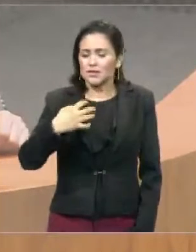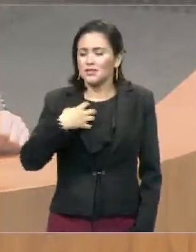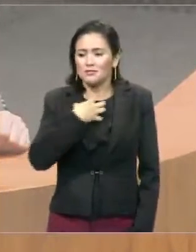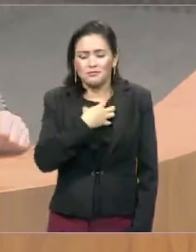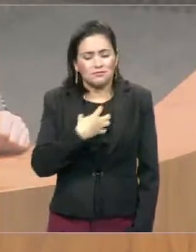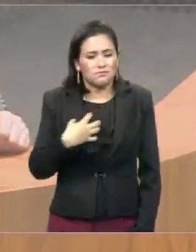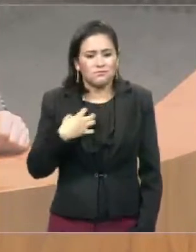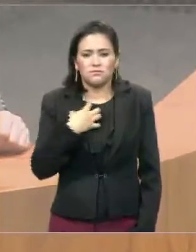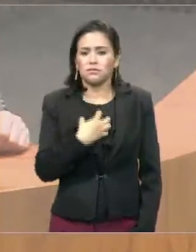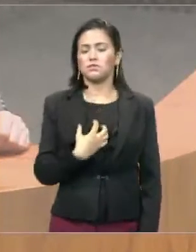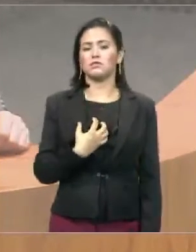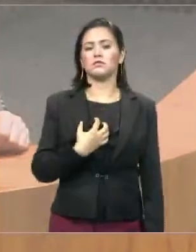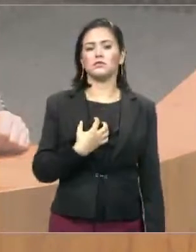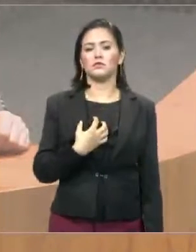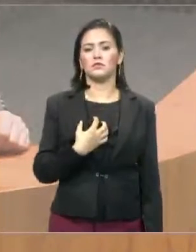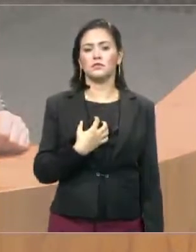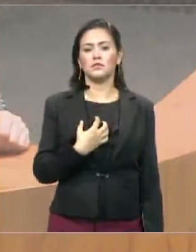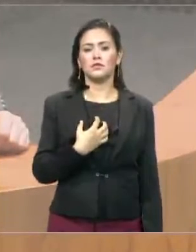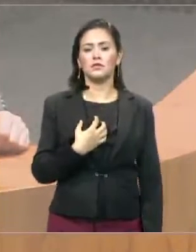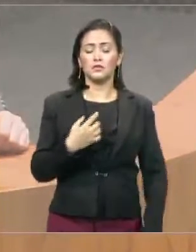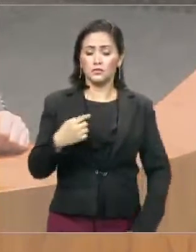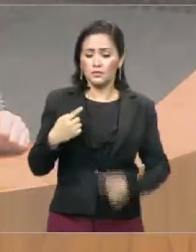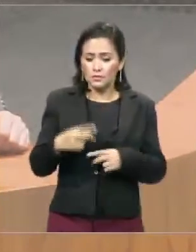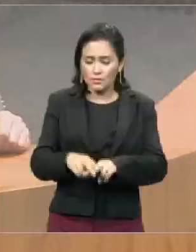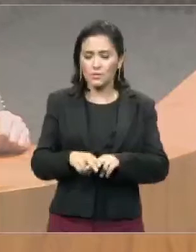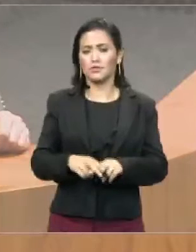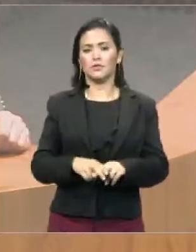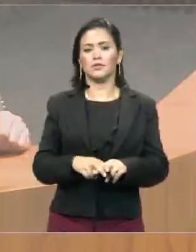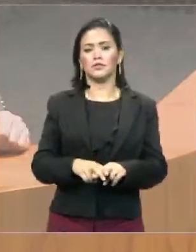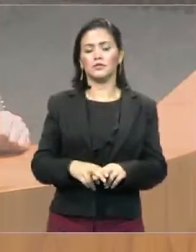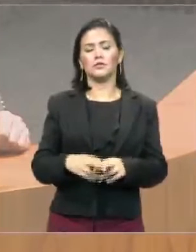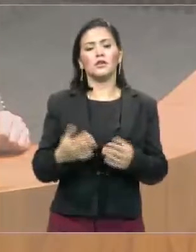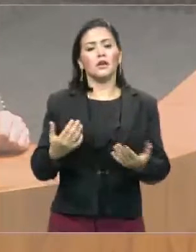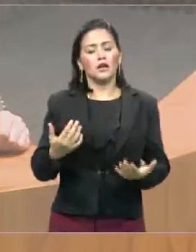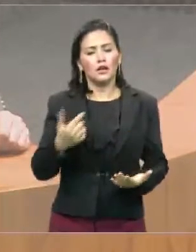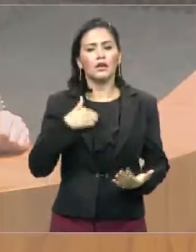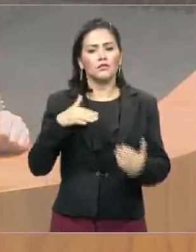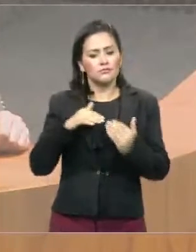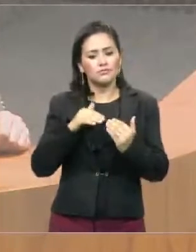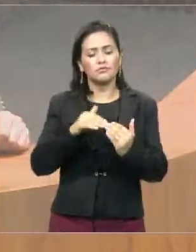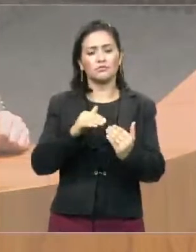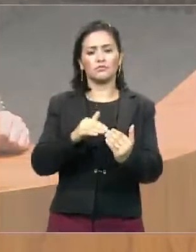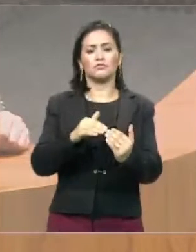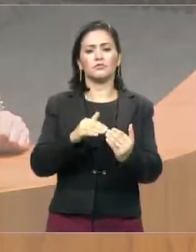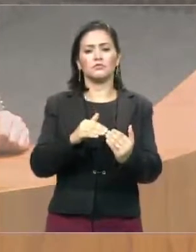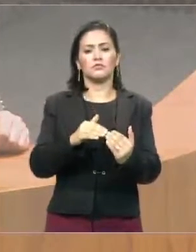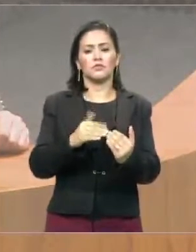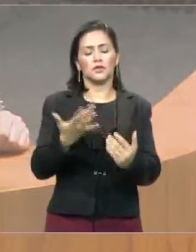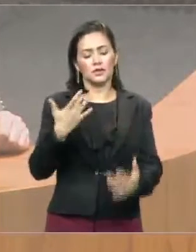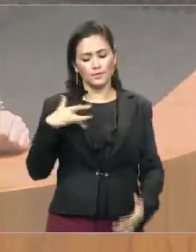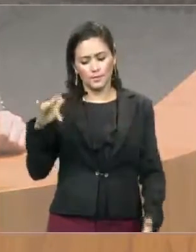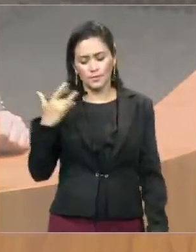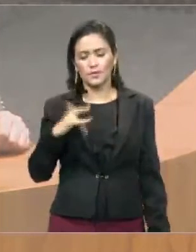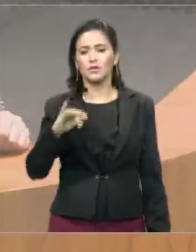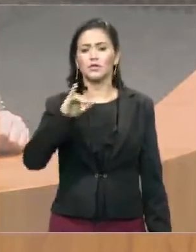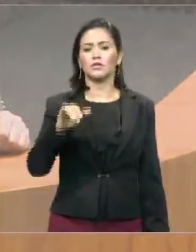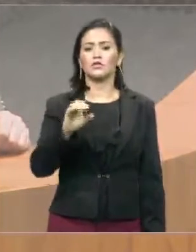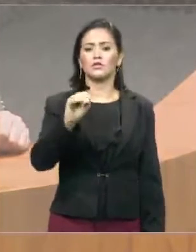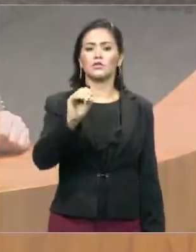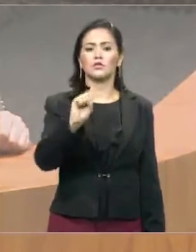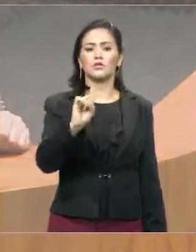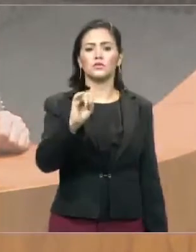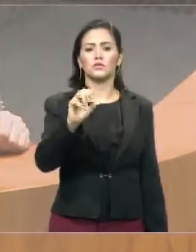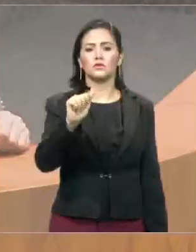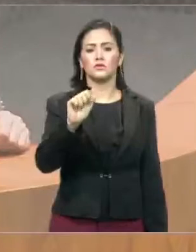absoluta em razão dessa situação e a minha solidariedade plena ao Josias e a Jô,